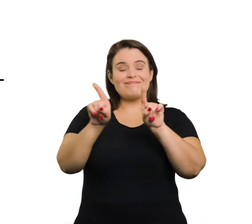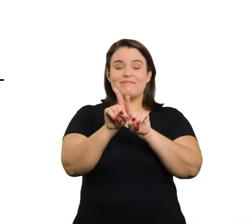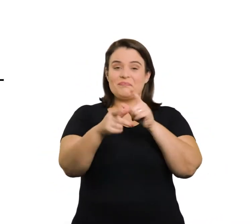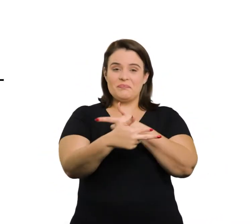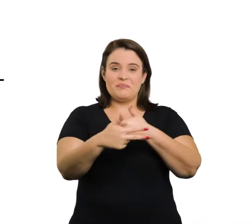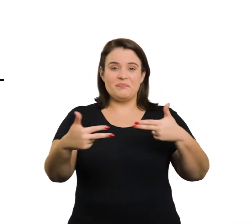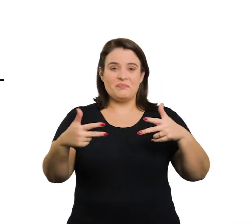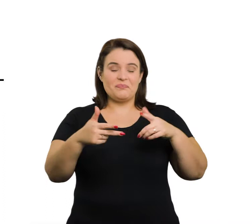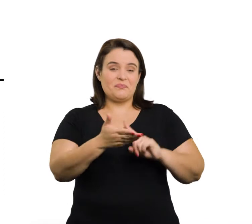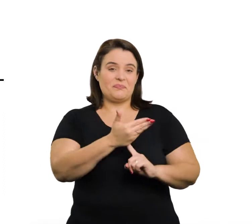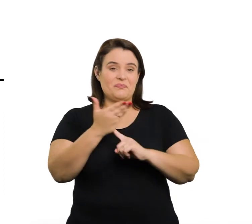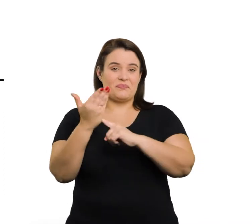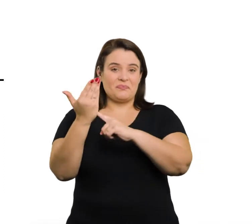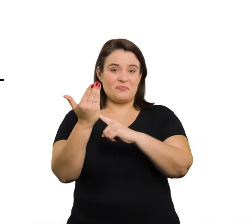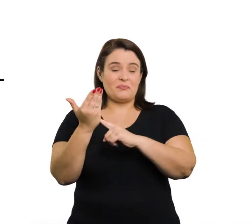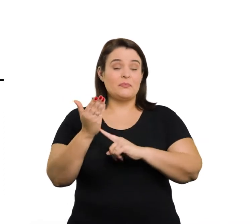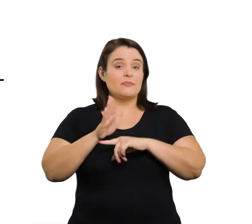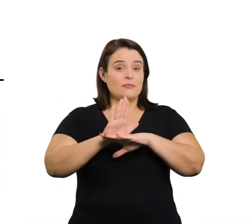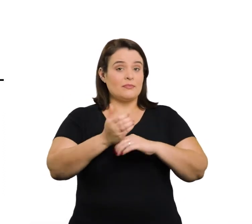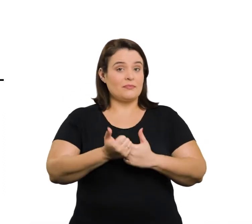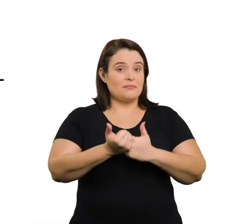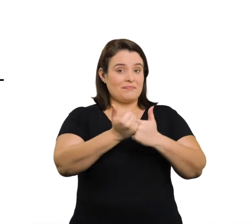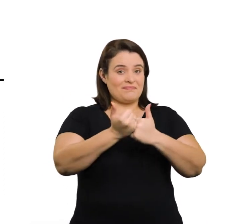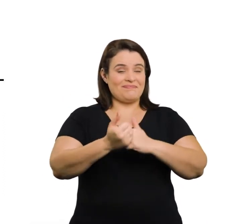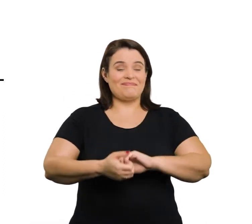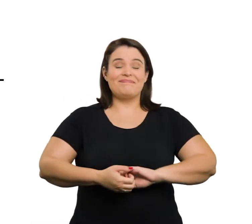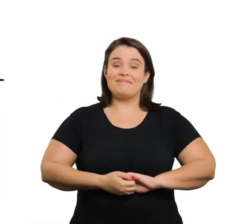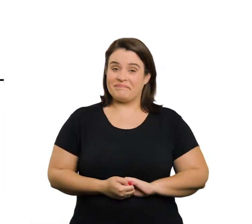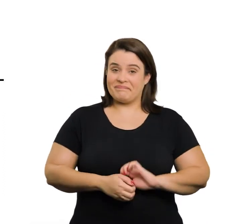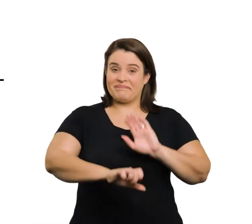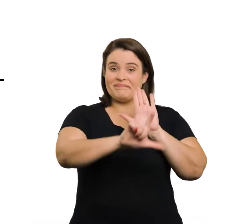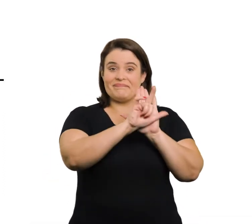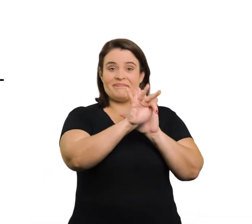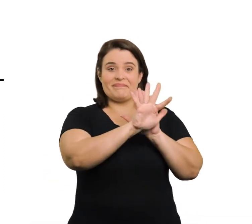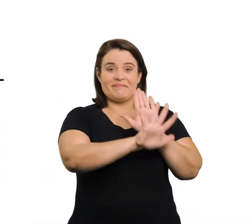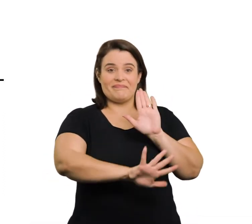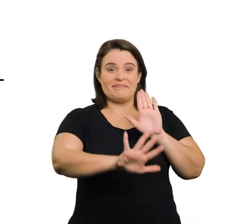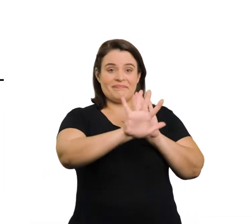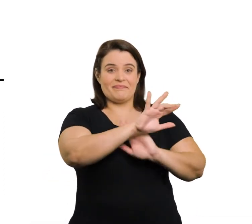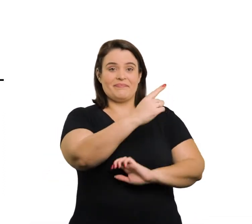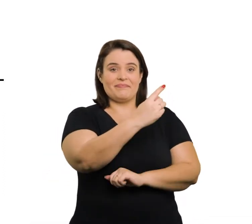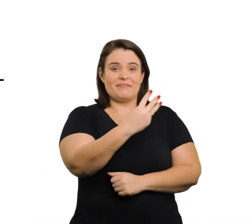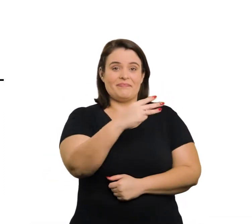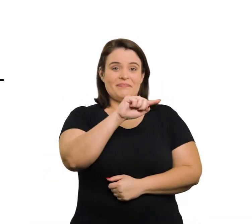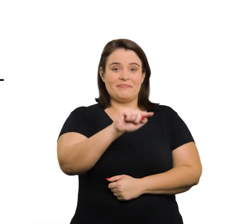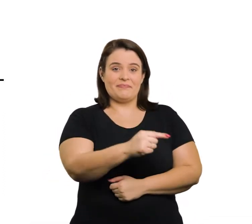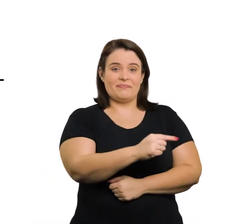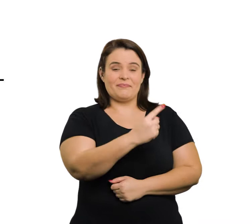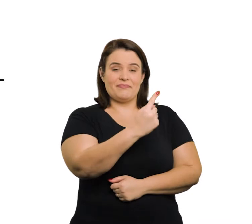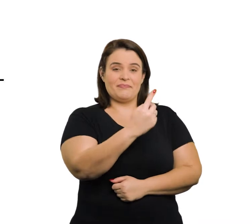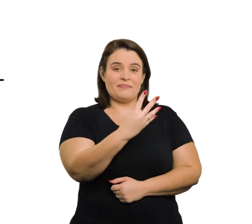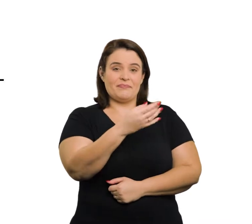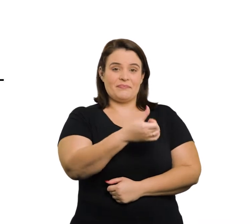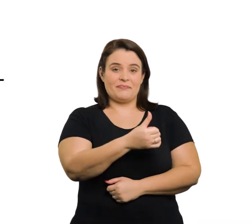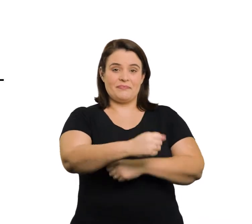incluindo os recursos de tecnologia assistiva. Fecha aspas. Conforme a Lei Federal